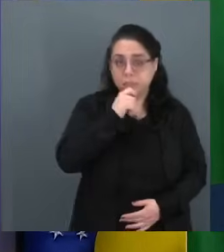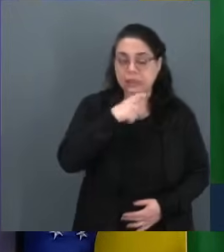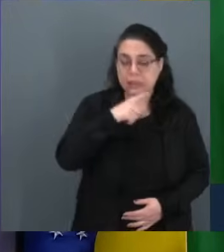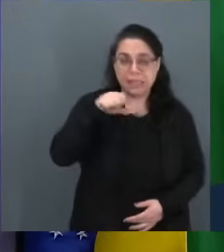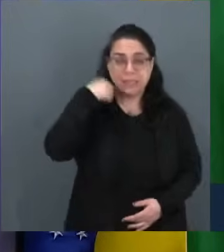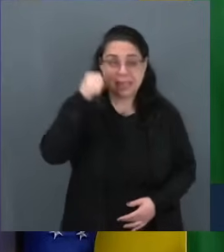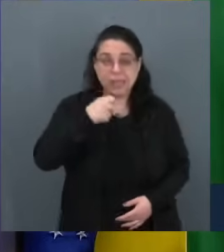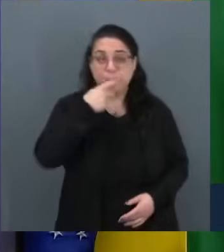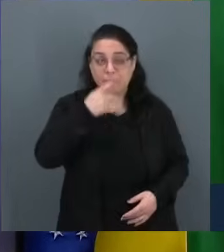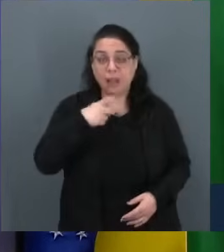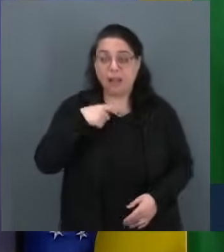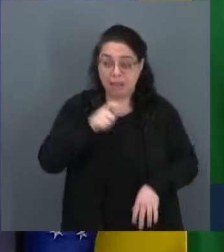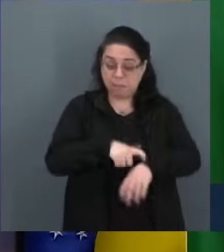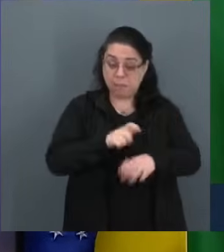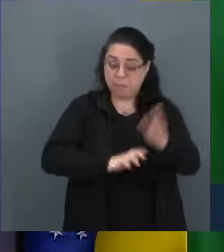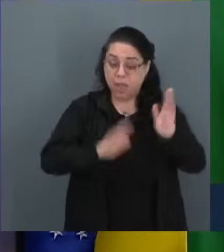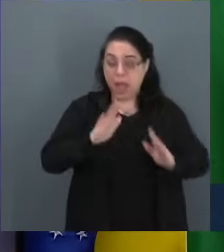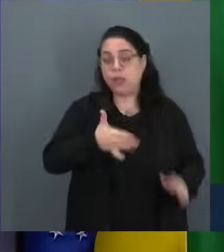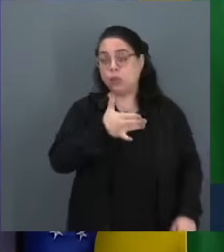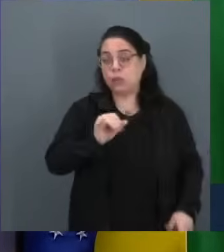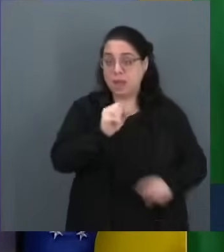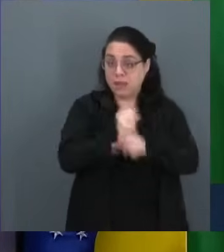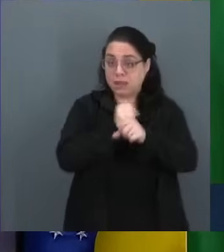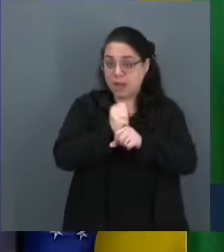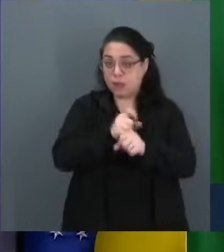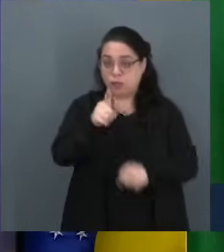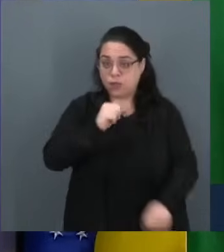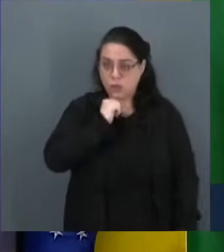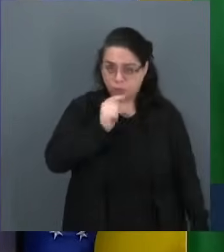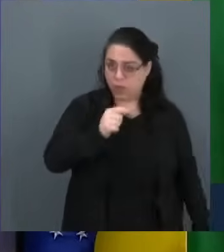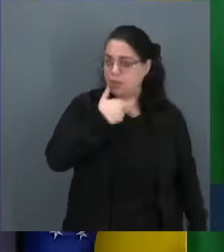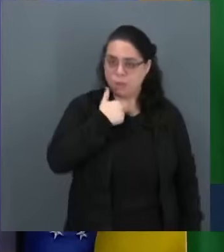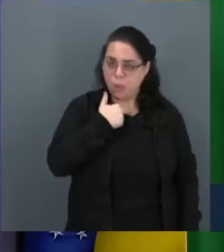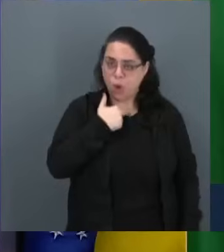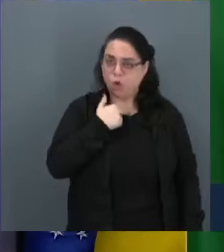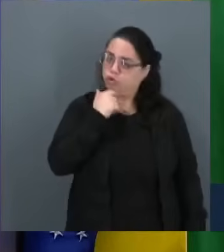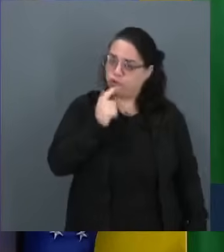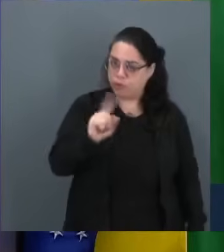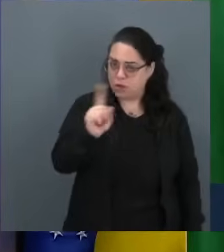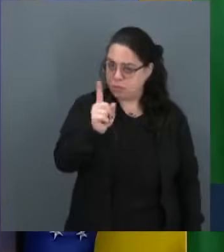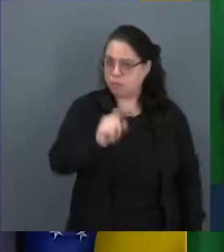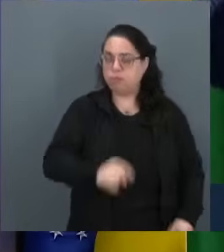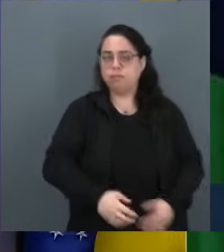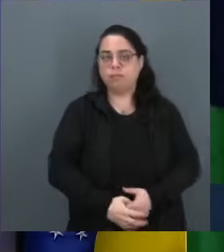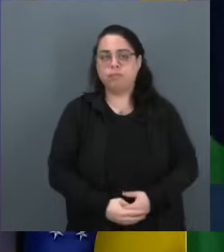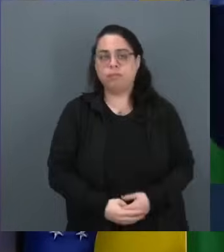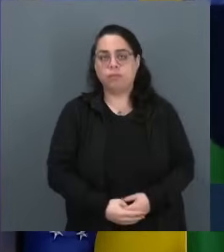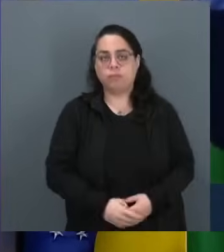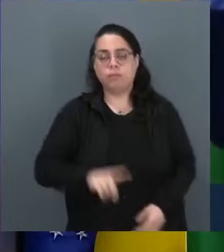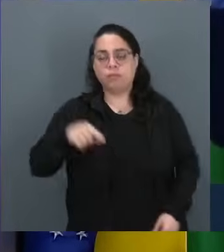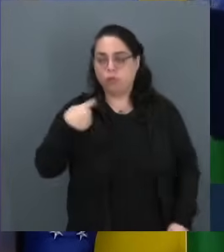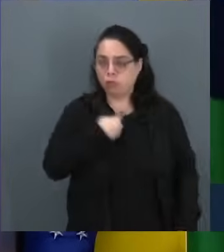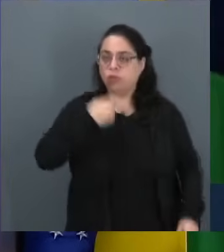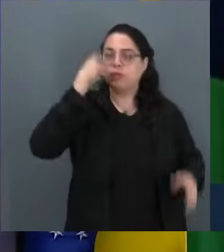10 anos. E olha, não duvide se isso acontecer, não. Não duvide. Nós